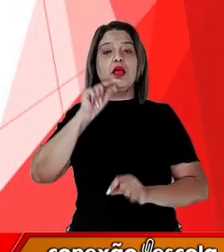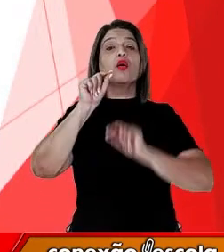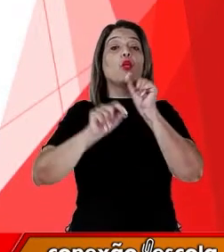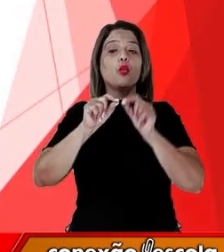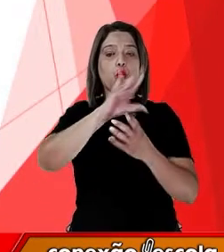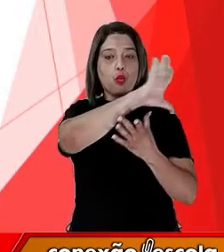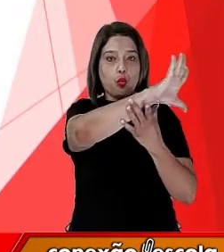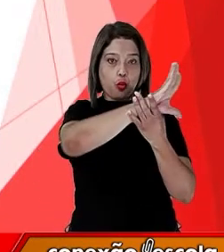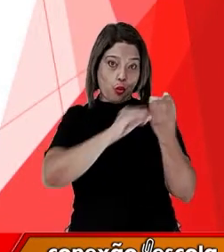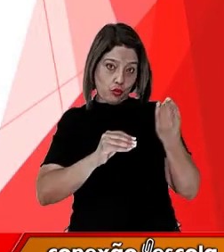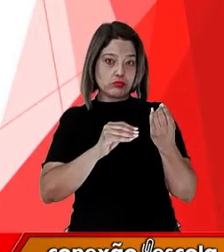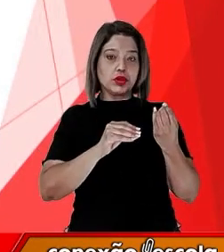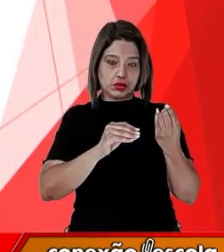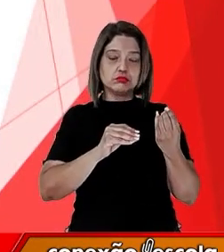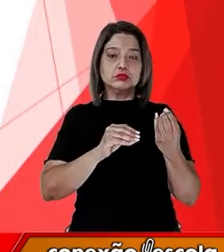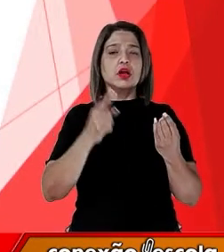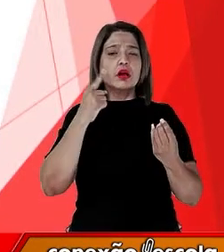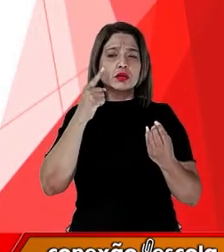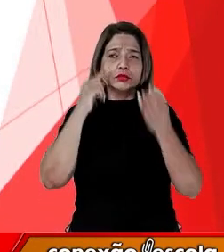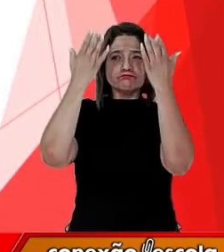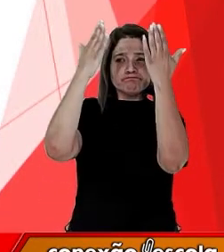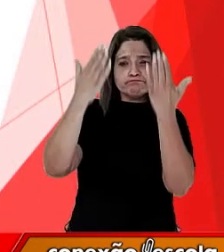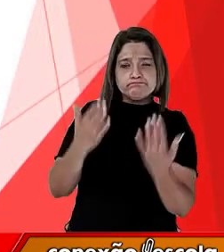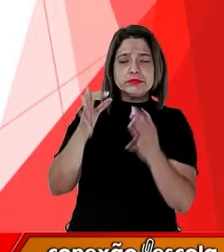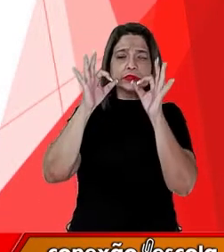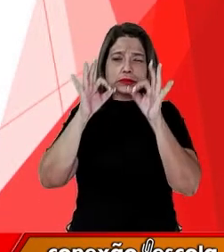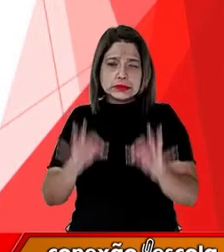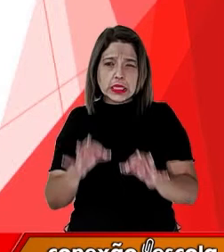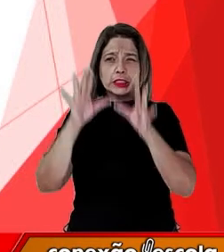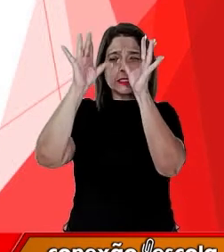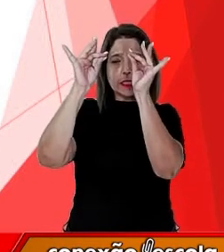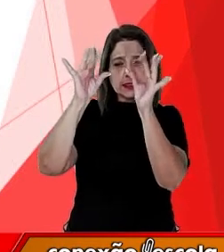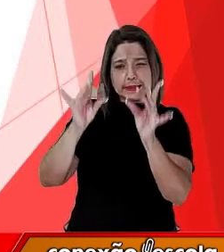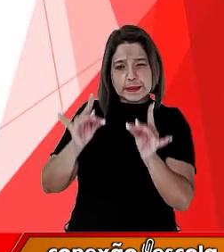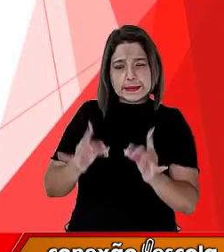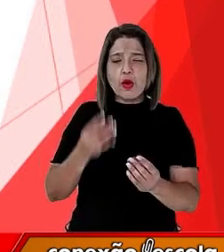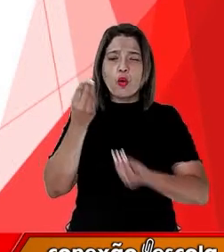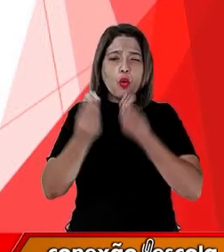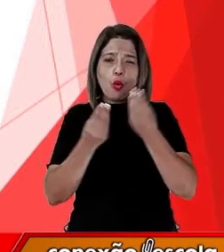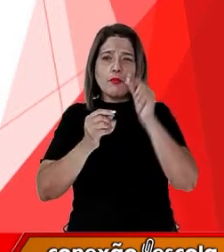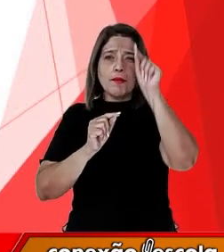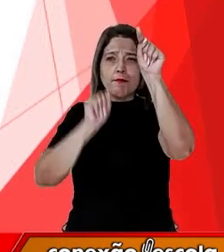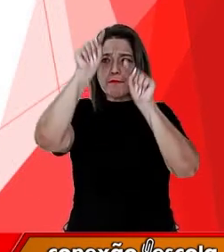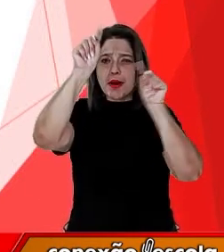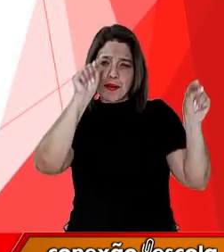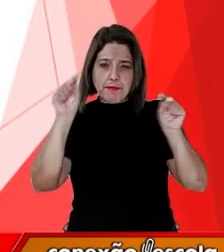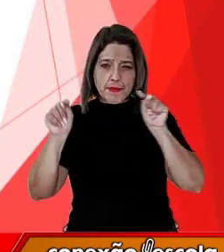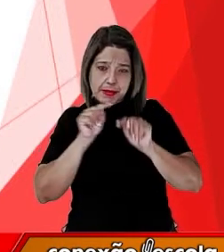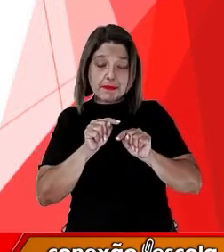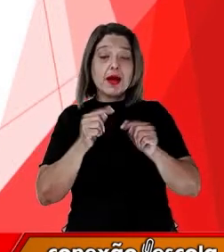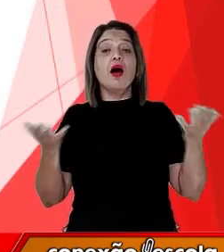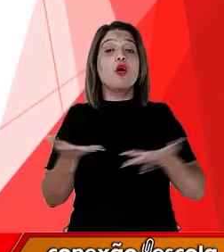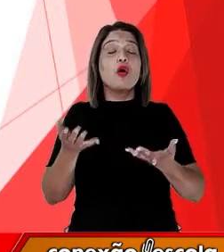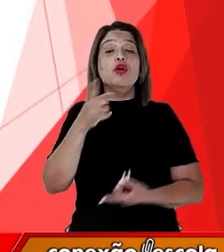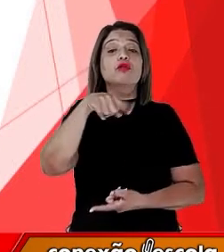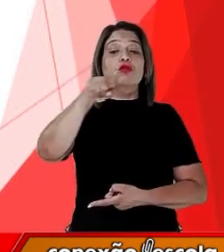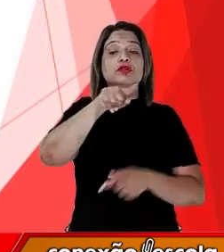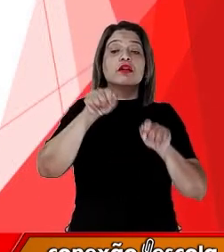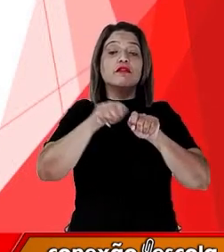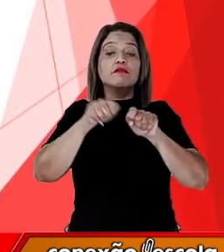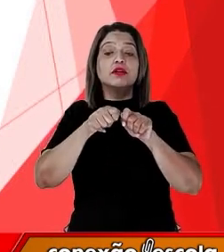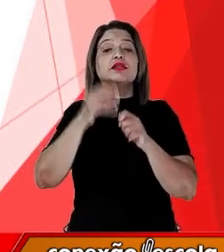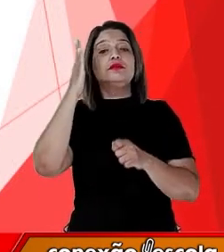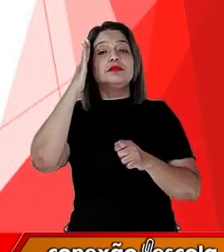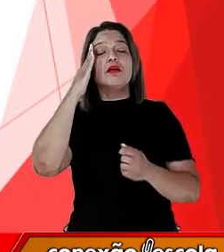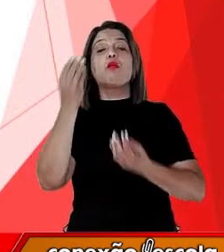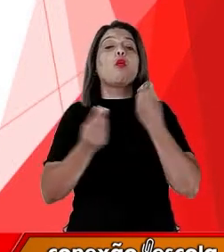transladada. Após uma análise criteriosa, sobretudo dos pontos correspondentes, determine qual que é a direção e o sentido do segmento de